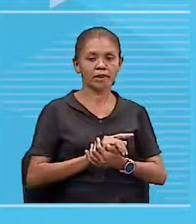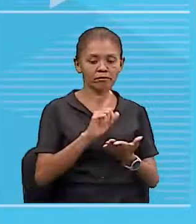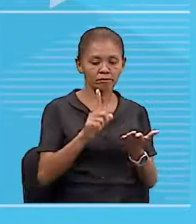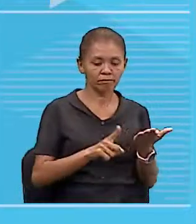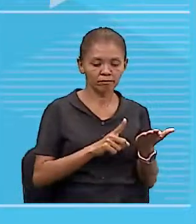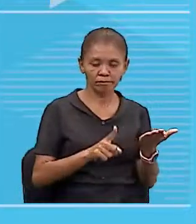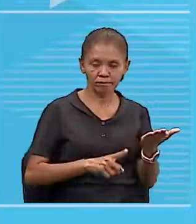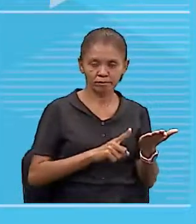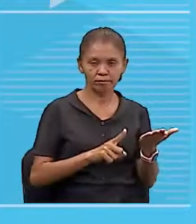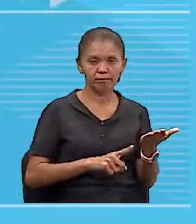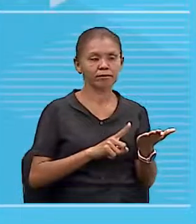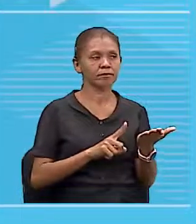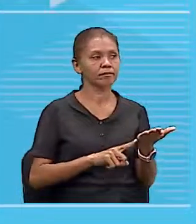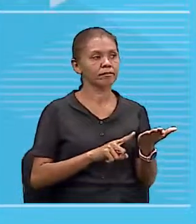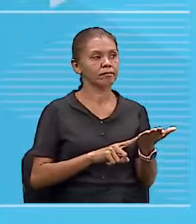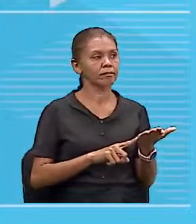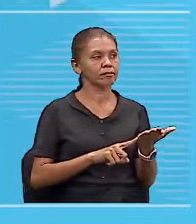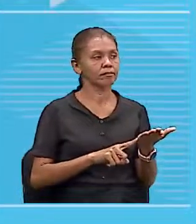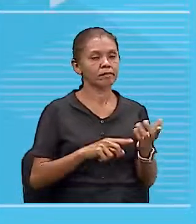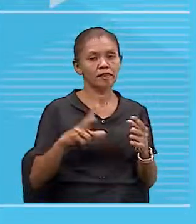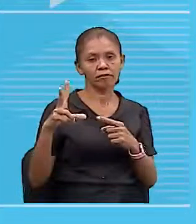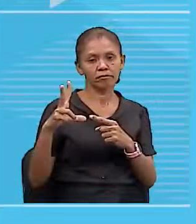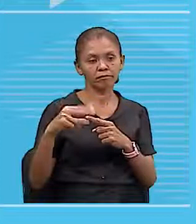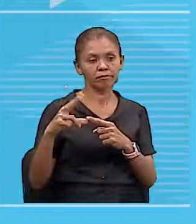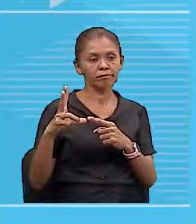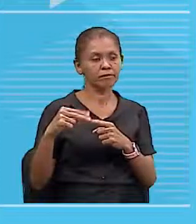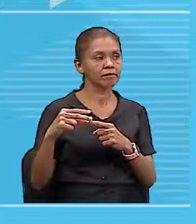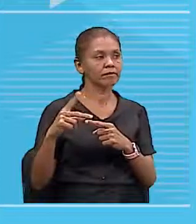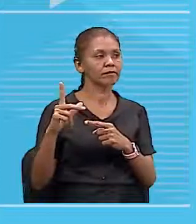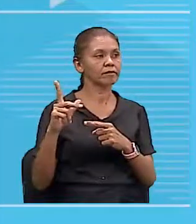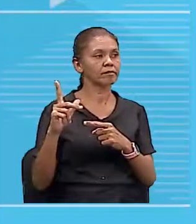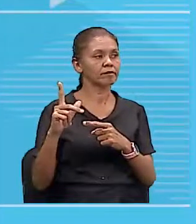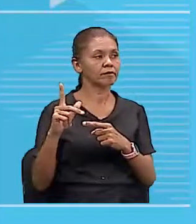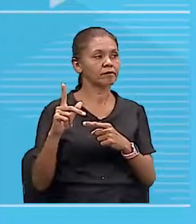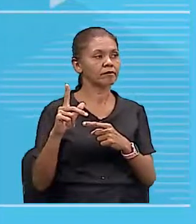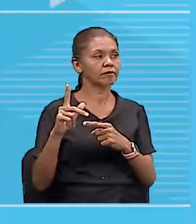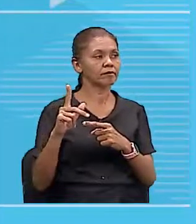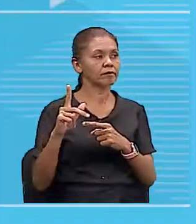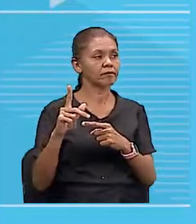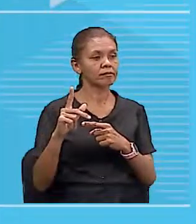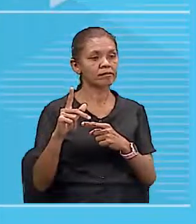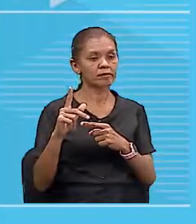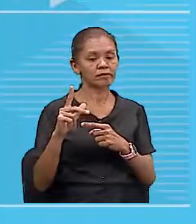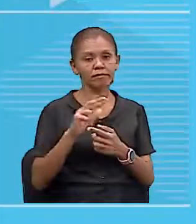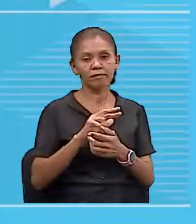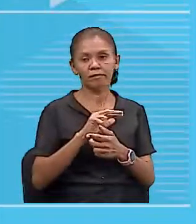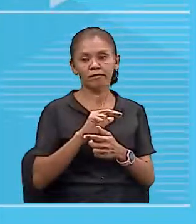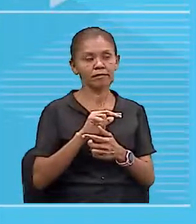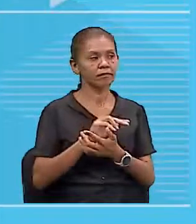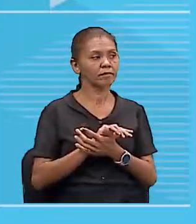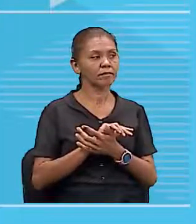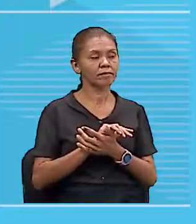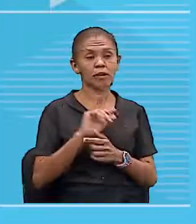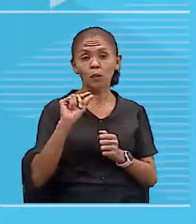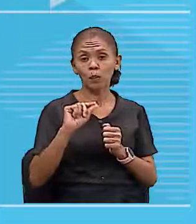que está na sua frente é um produto manufaturado a caneta é manufaturada entendeu teve uma transformação só que não foi